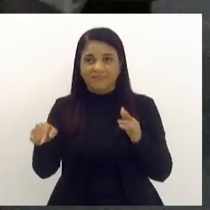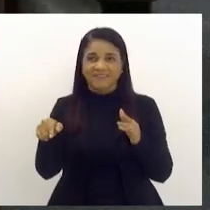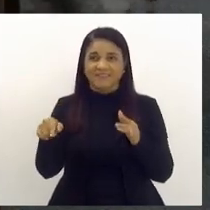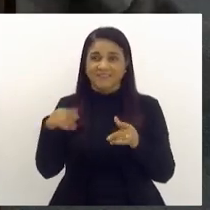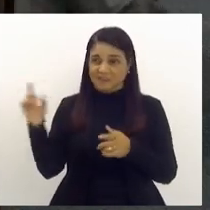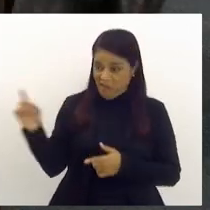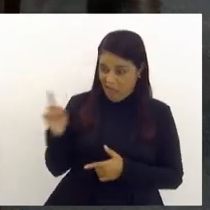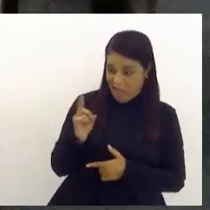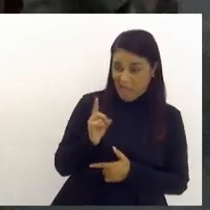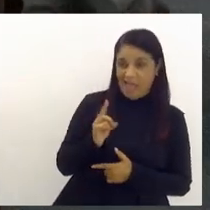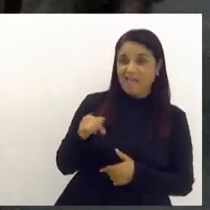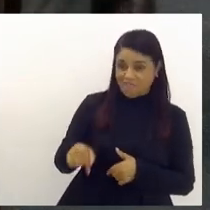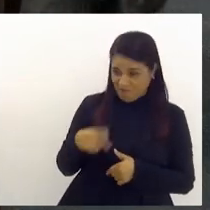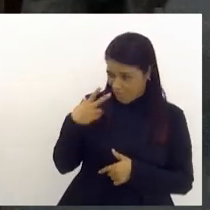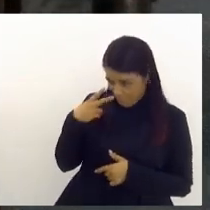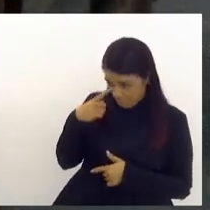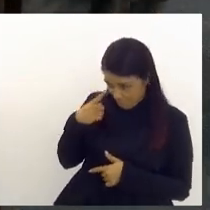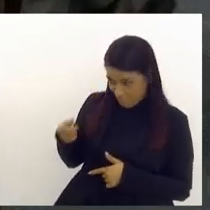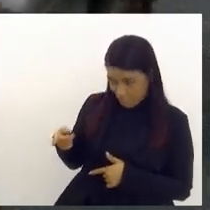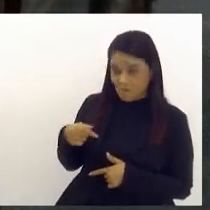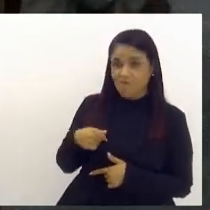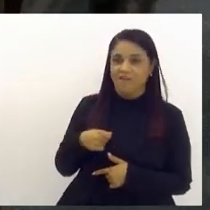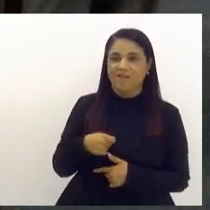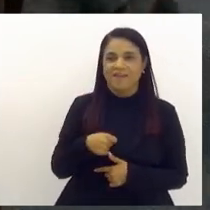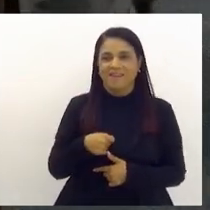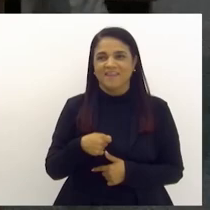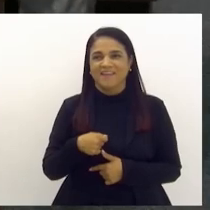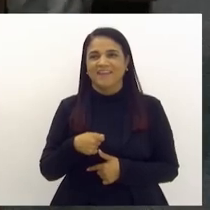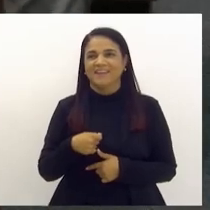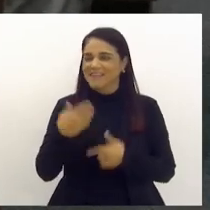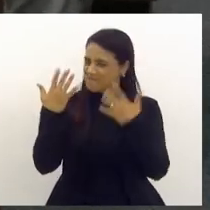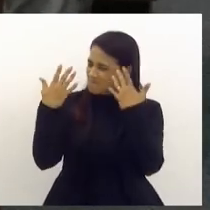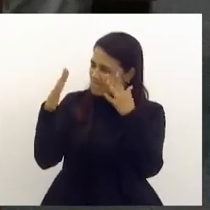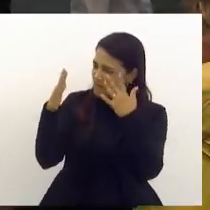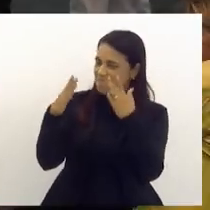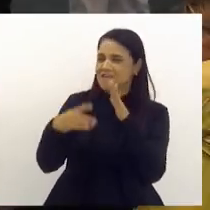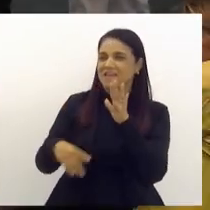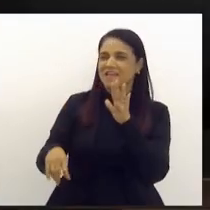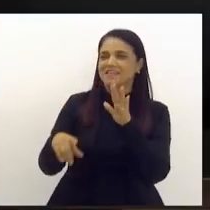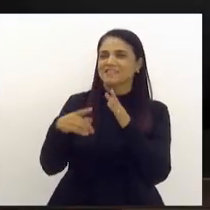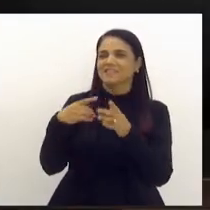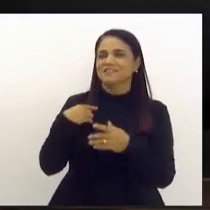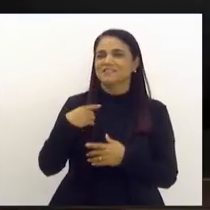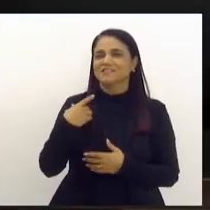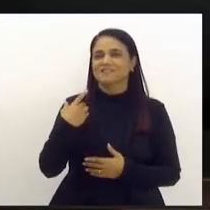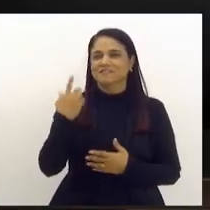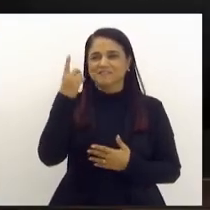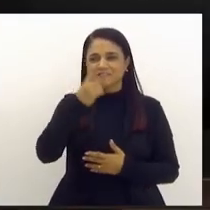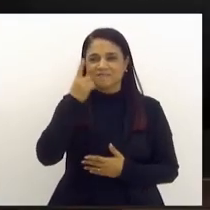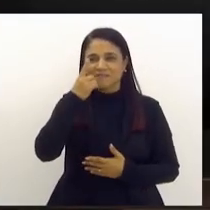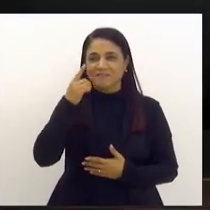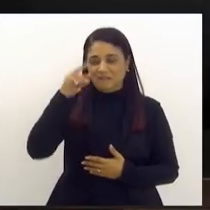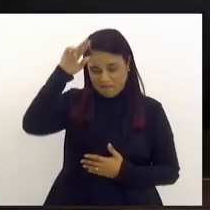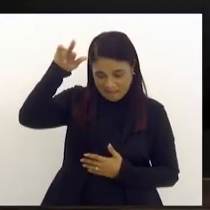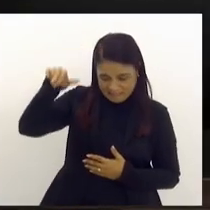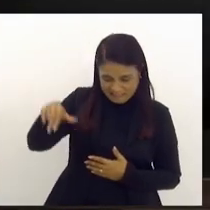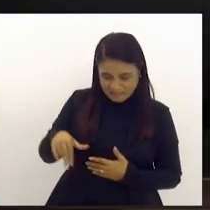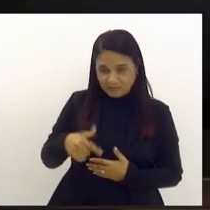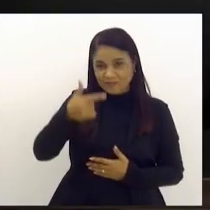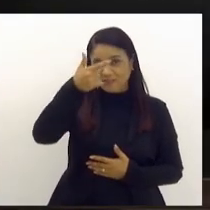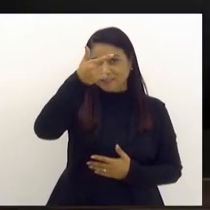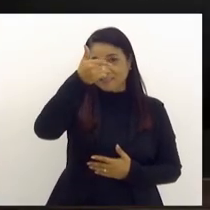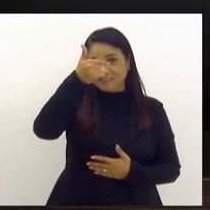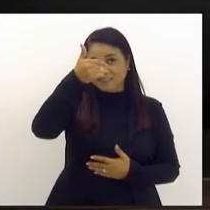você viu, Dani? Ele vem correndo. Vi. Parabéns pela lei. Desceu lá do 19º, vem correndo de escada.